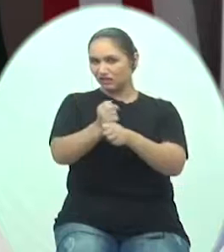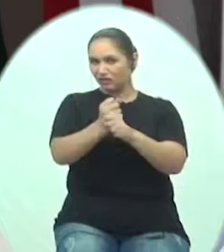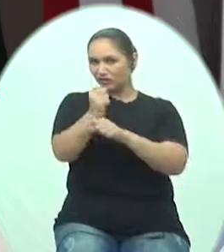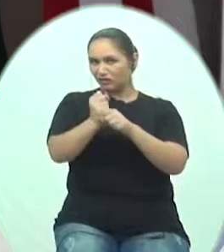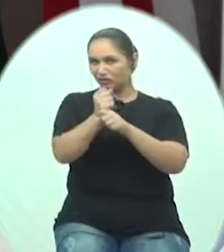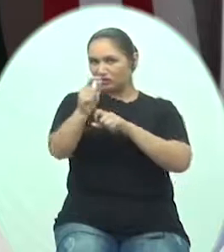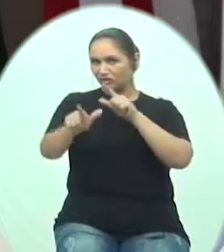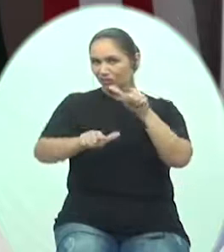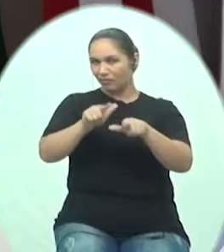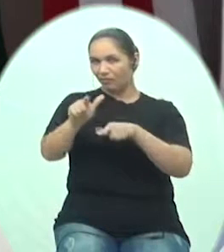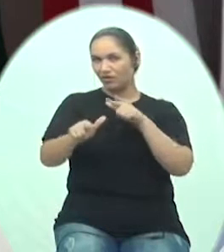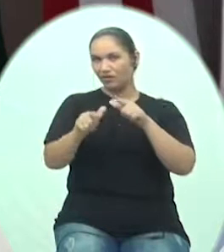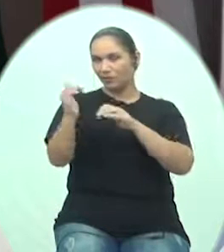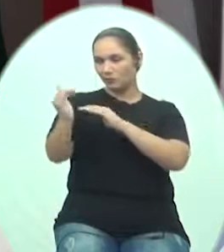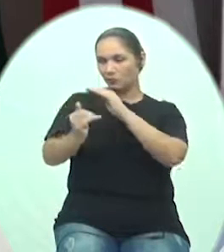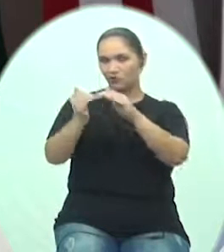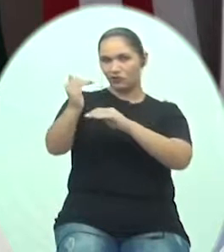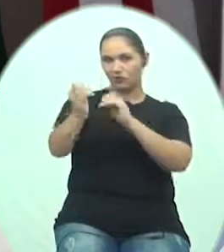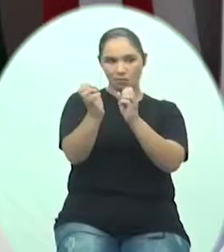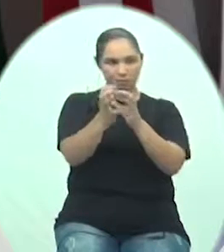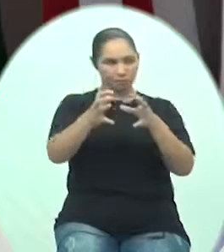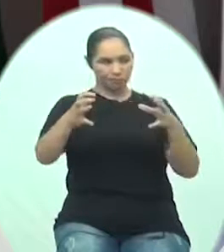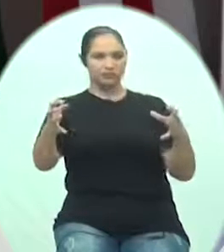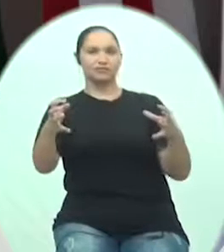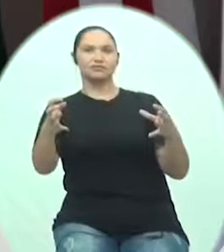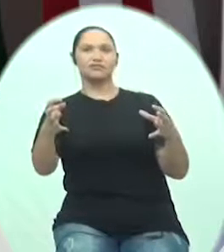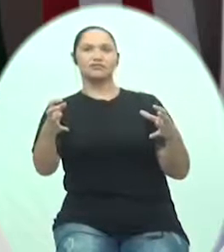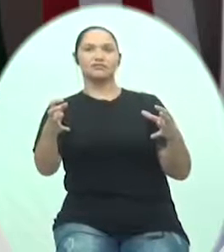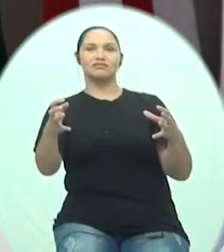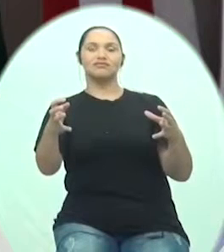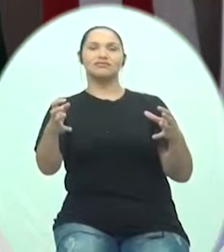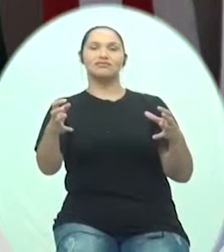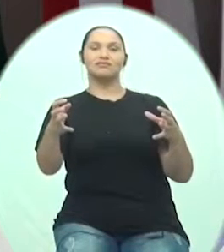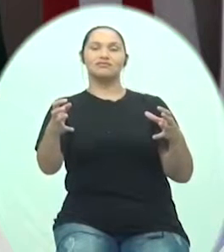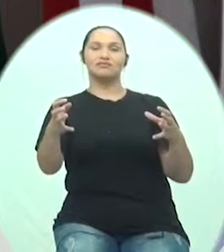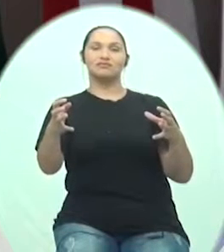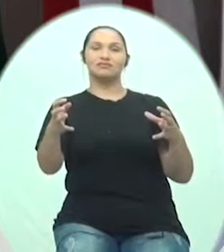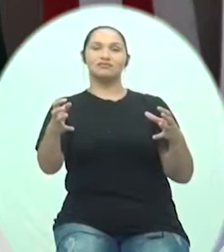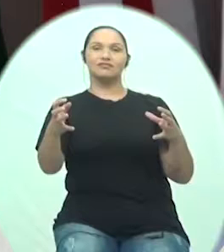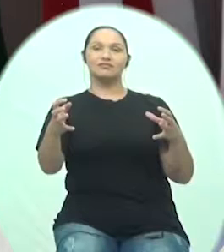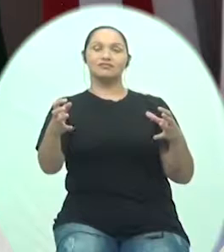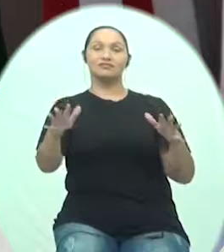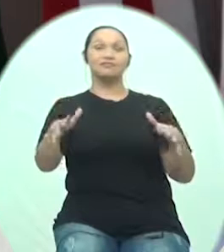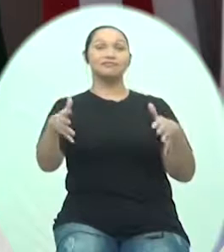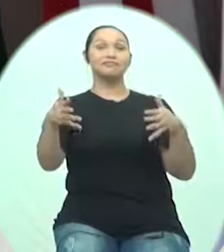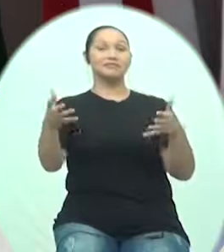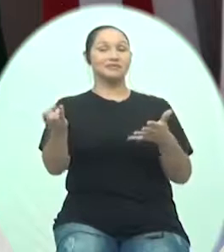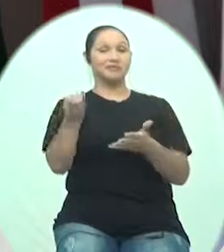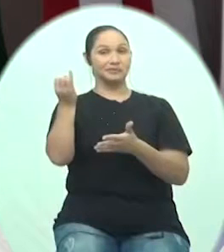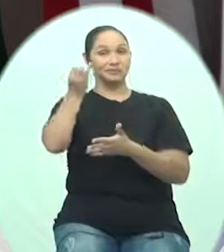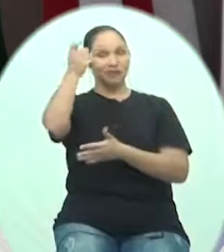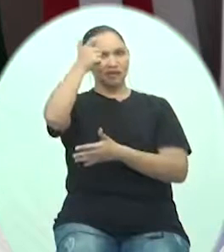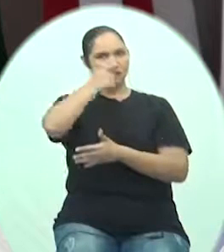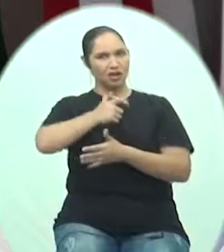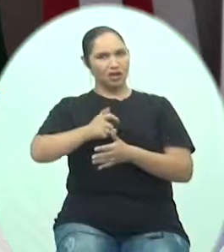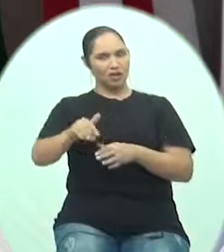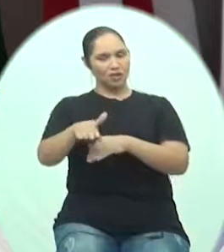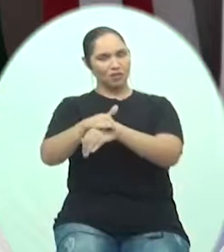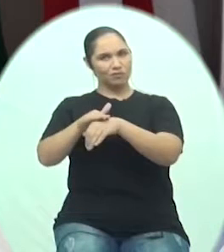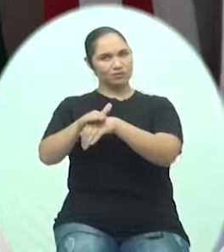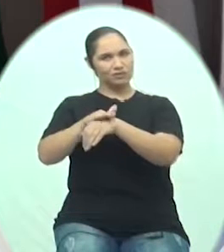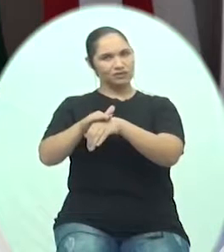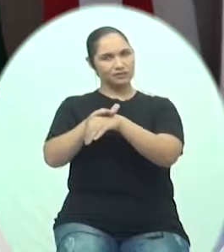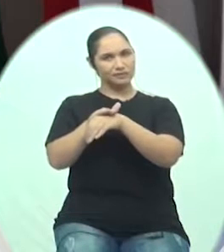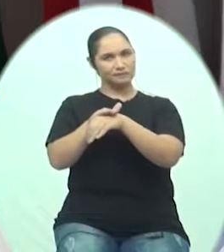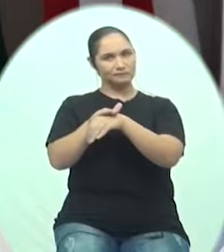anos crescer se desenvolver e e tá expandindo né ela está expandindo Eu Estive conversando eh